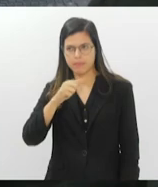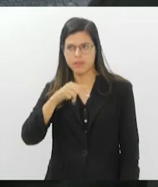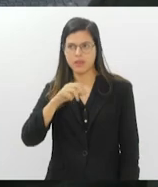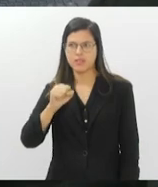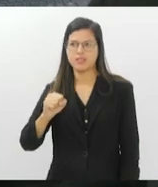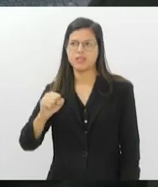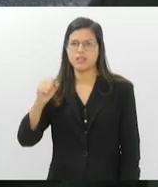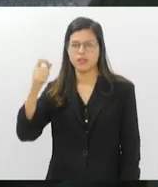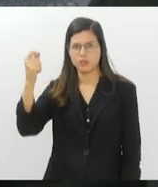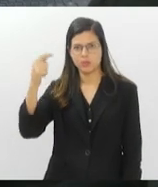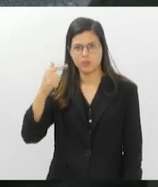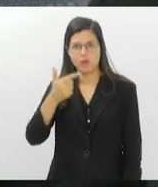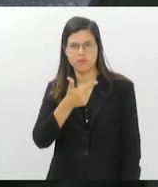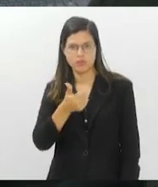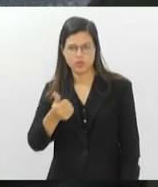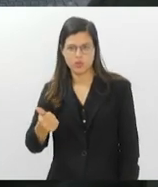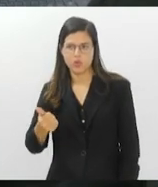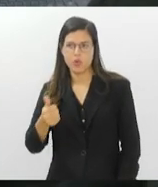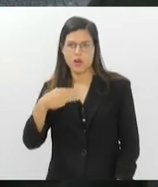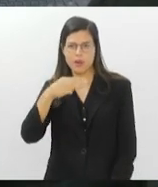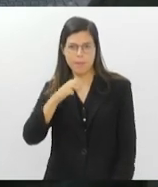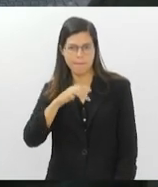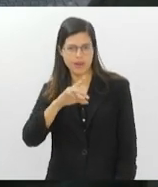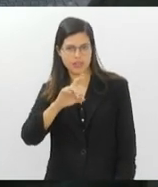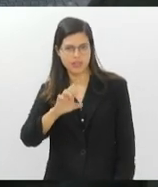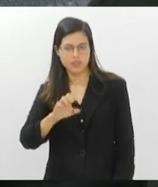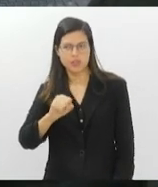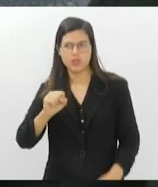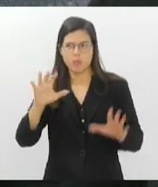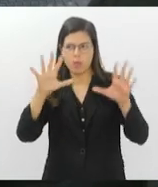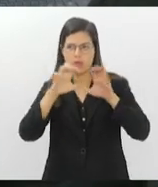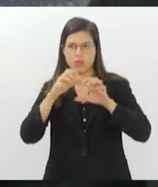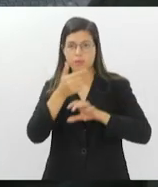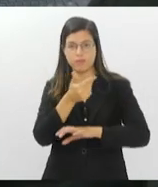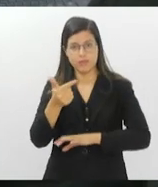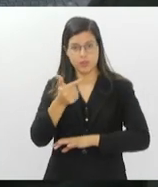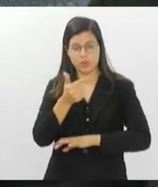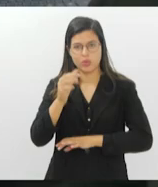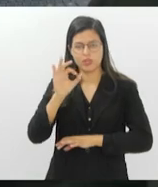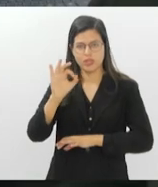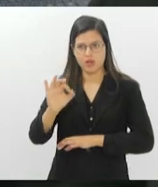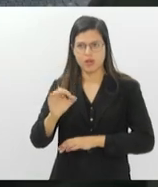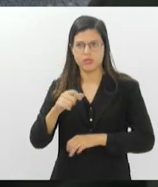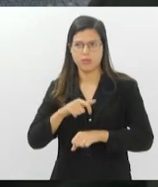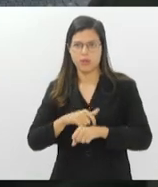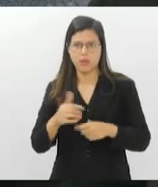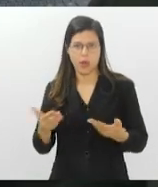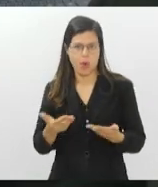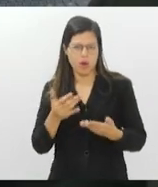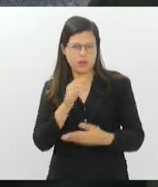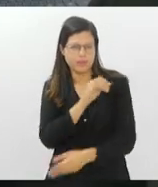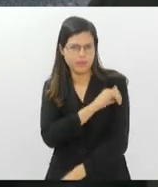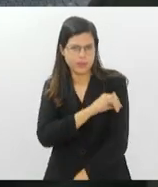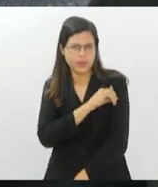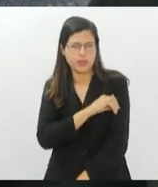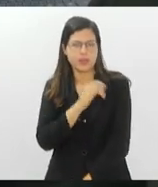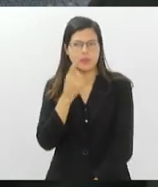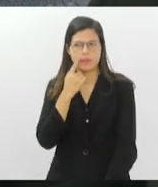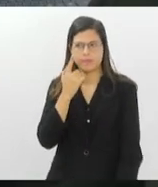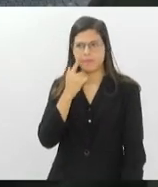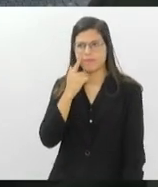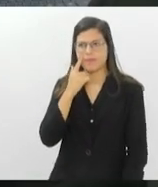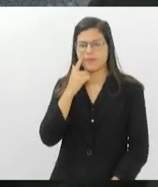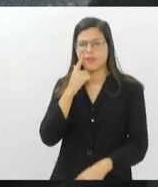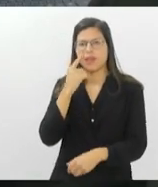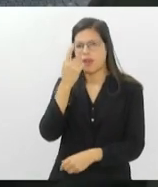céu limpo. E Mendes, que está um pouco nublado, 22 graus nesse momento. Vamos ver agora como está o tempo aqui no Rio de Janeiro. Você vê aí imagens